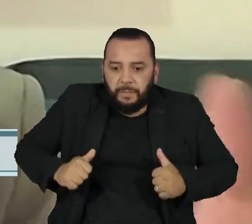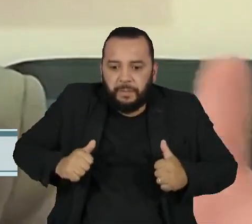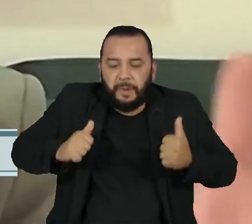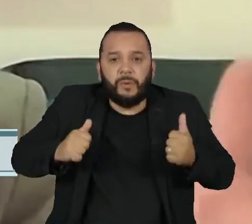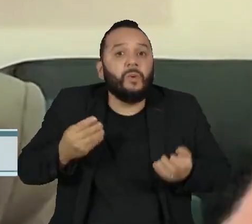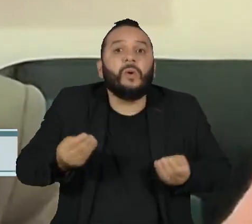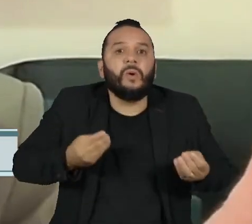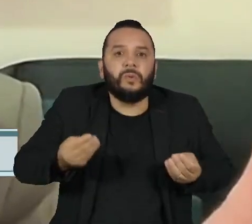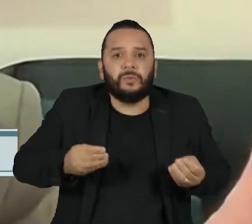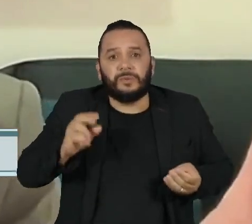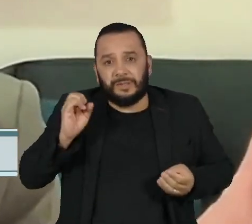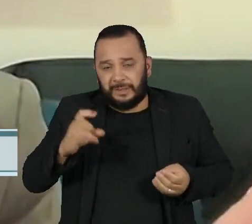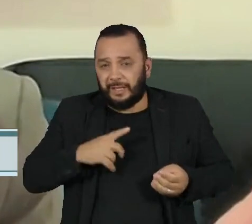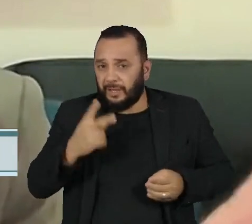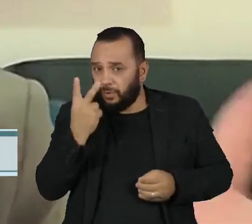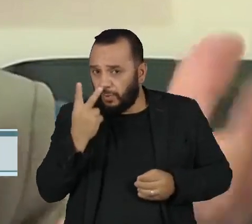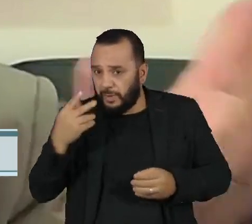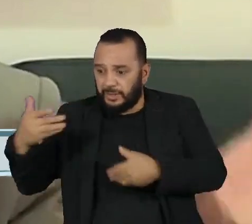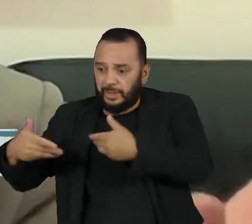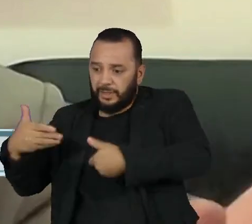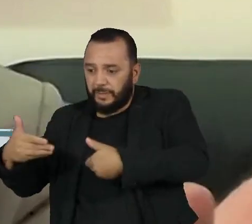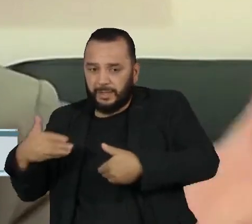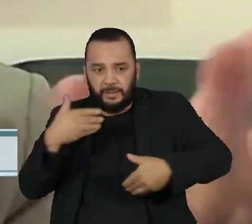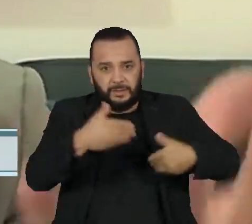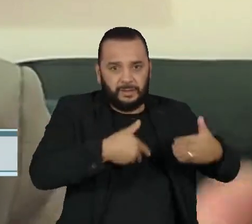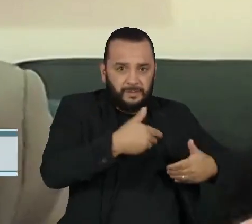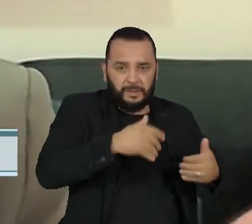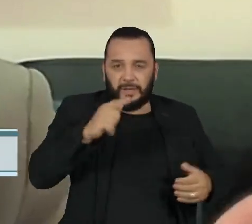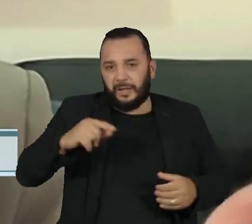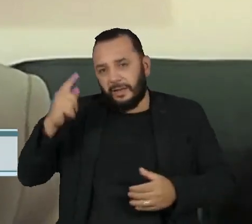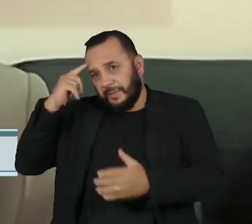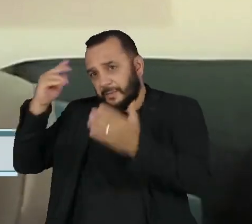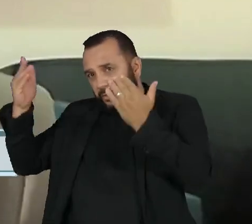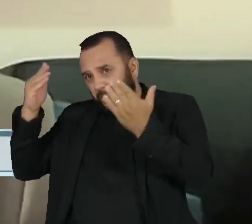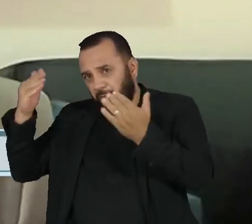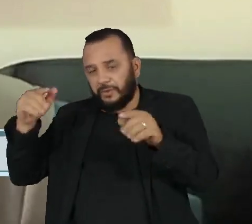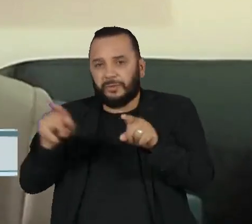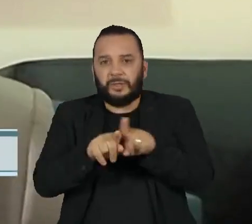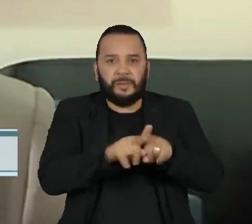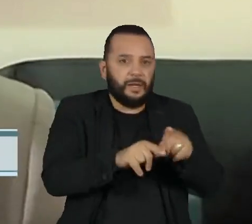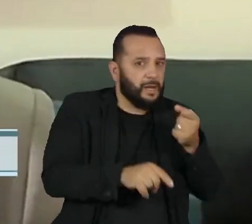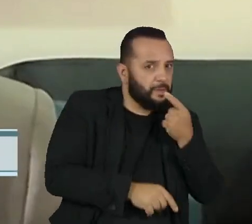gente junta dois tratamentos, que é a psicoterapia e o tratamento com a medicação.